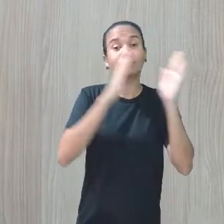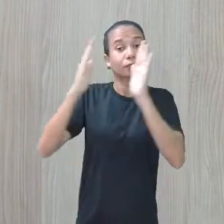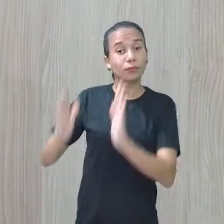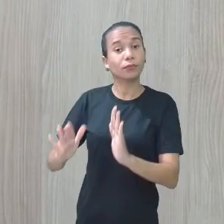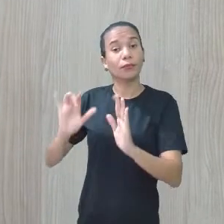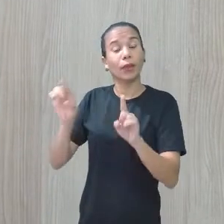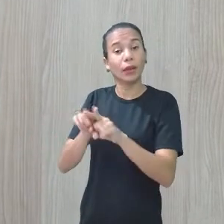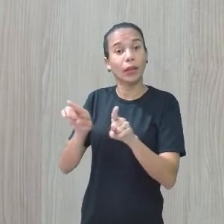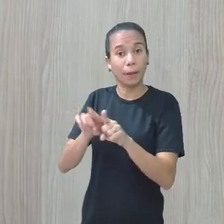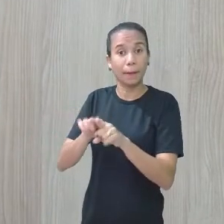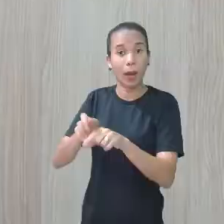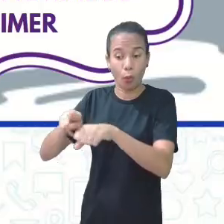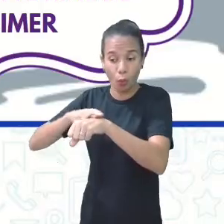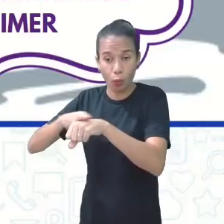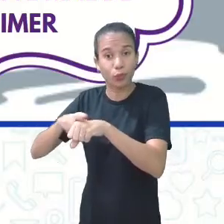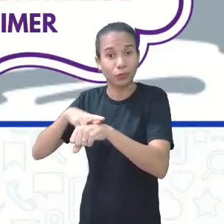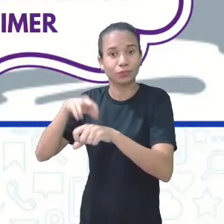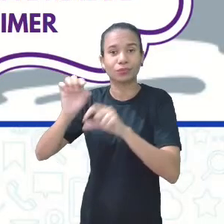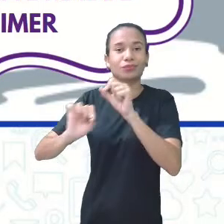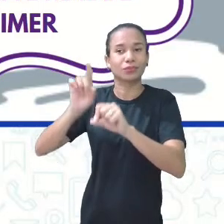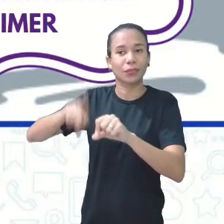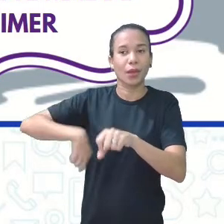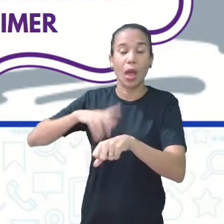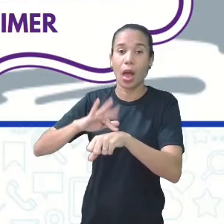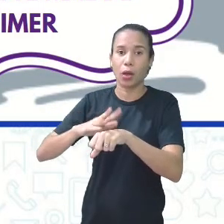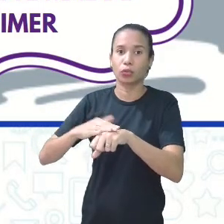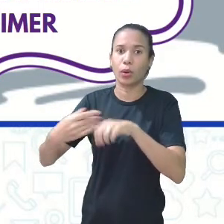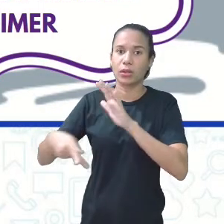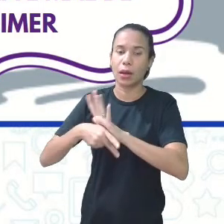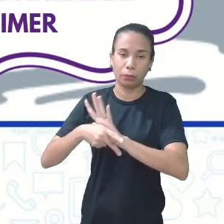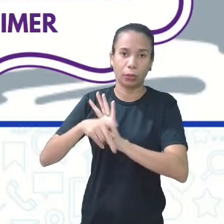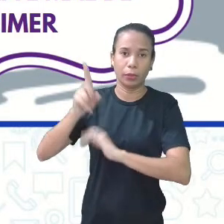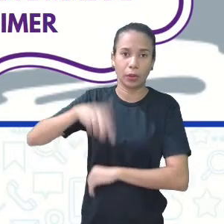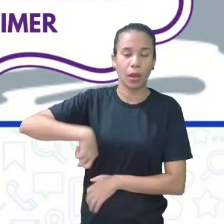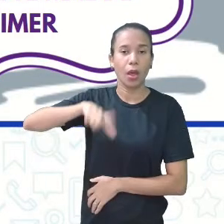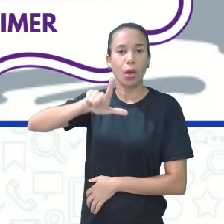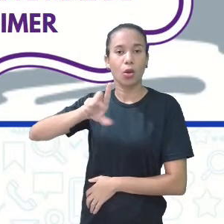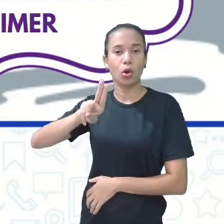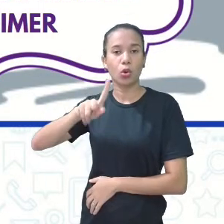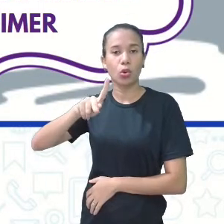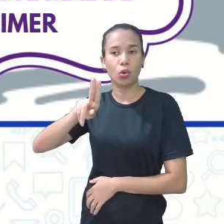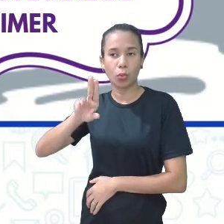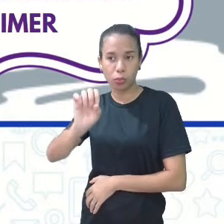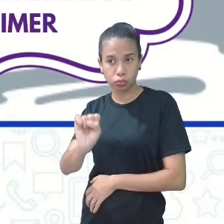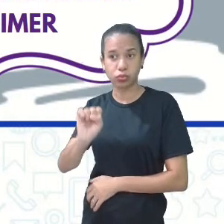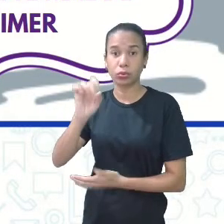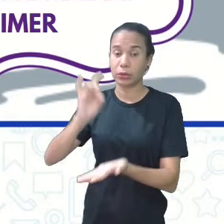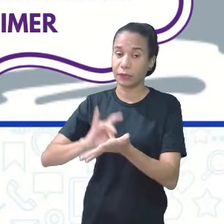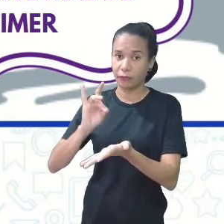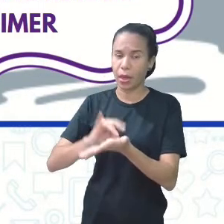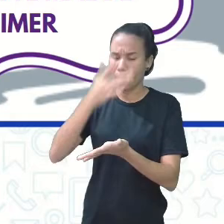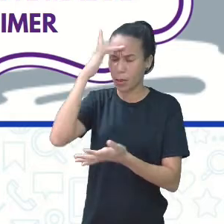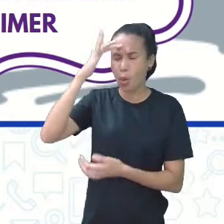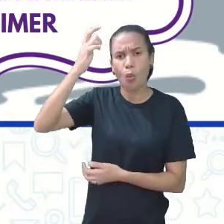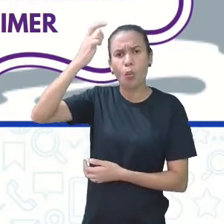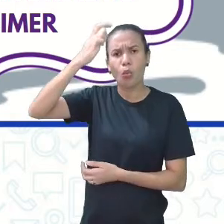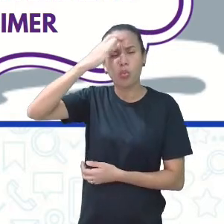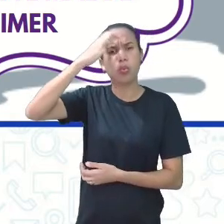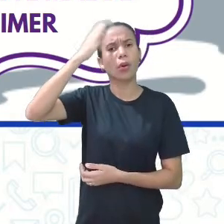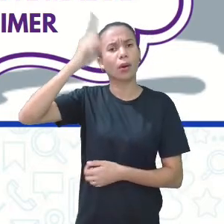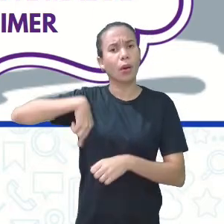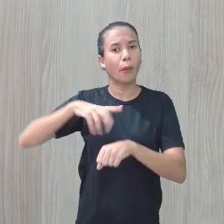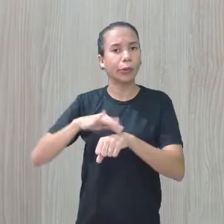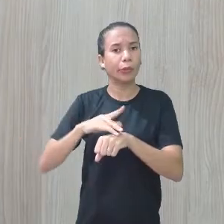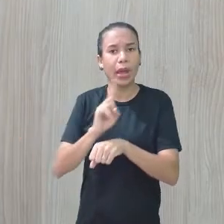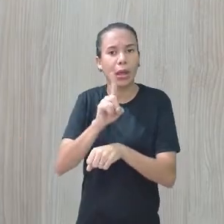também o fevereiro roxo, que vem doenças autoimunes como o lúpus, conscientizar realmente as pessoas que é uma